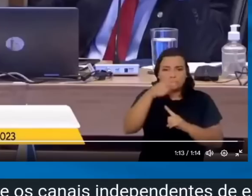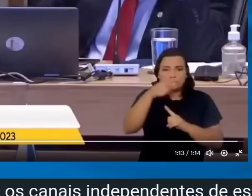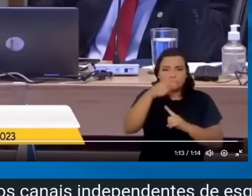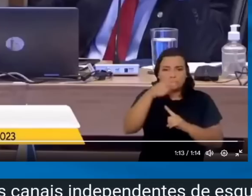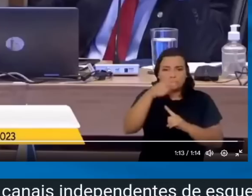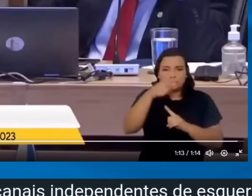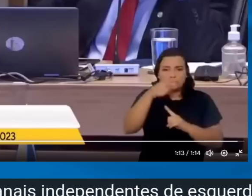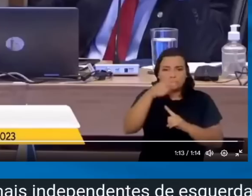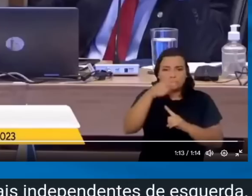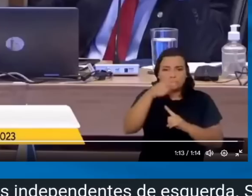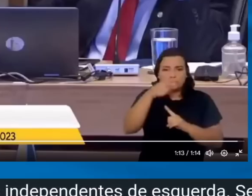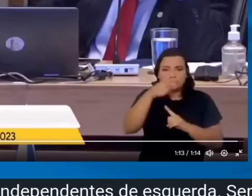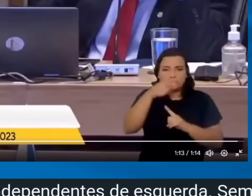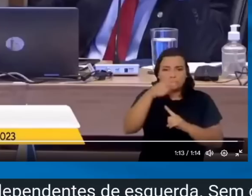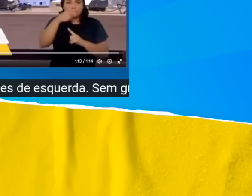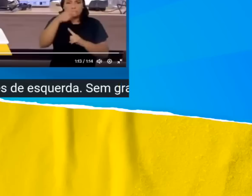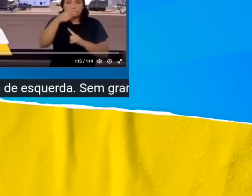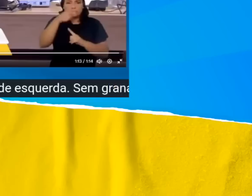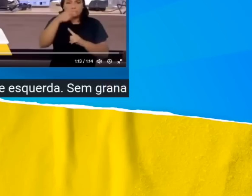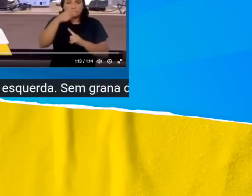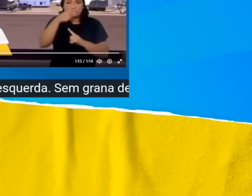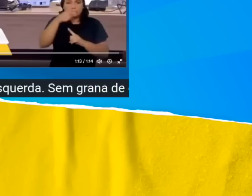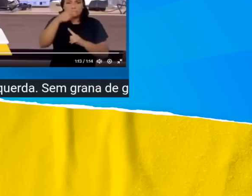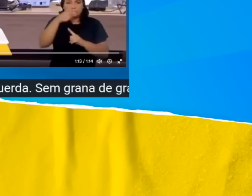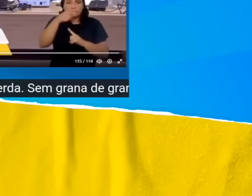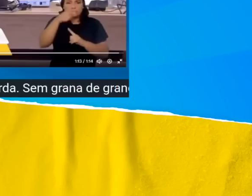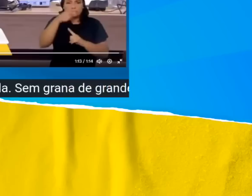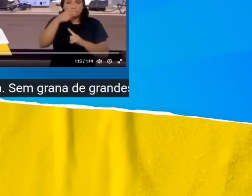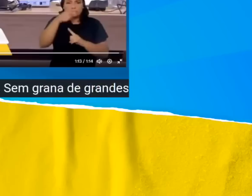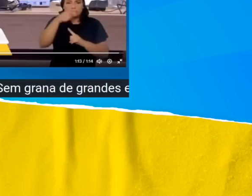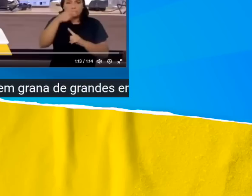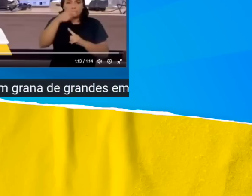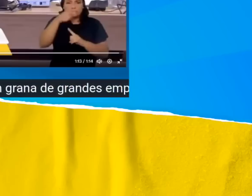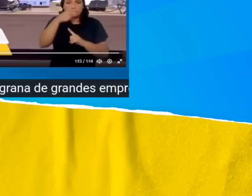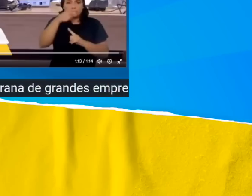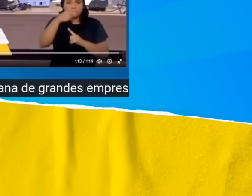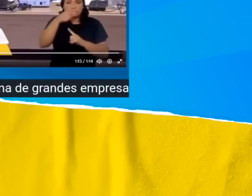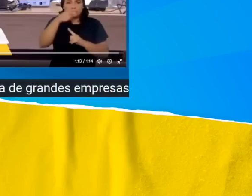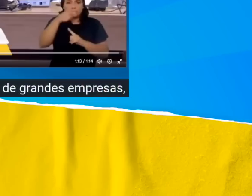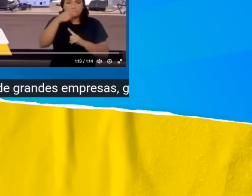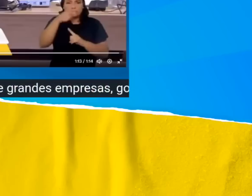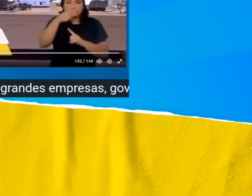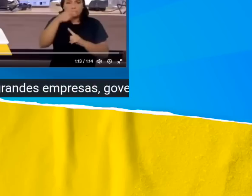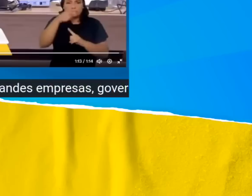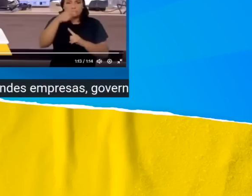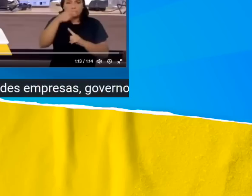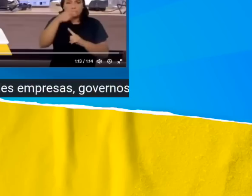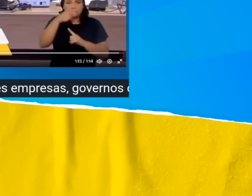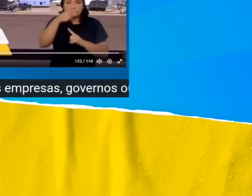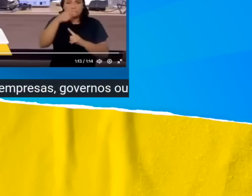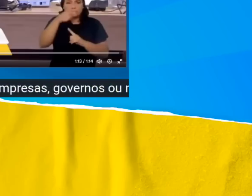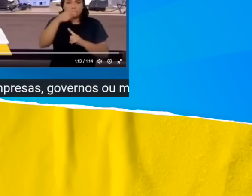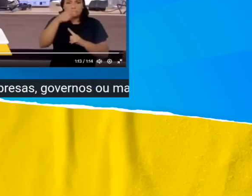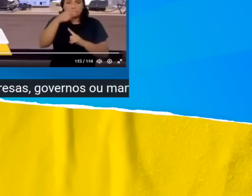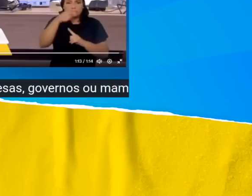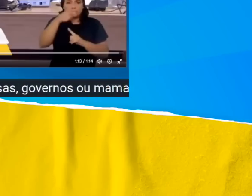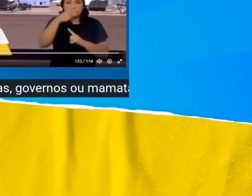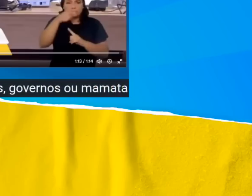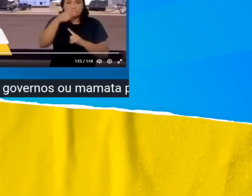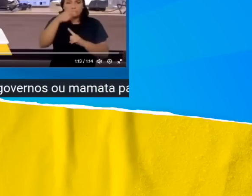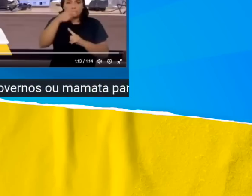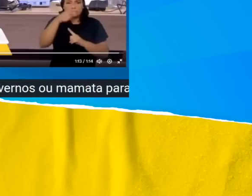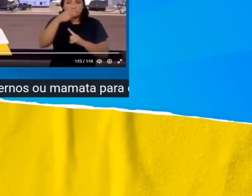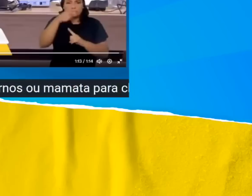malucos contra o resultado eleitoral. Você está certinho em perguntar por que, que o pessoal começou, então, a ventilar